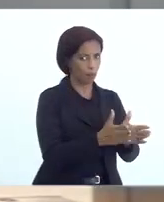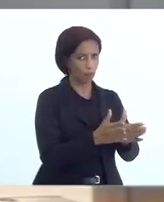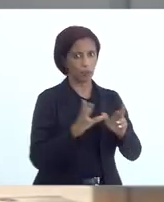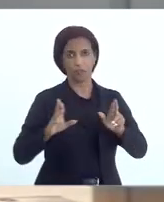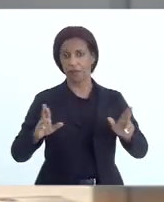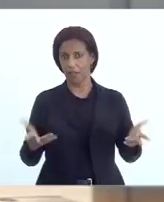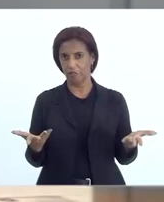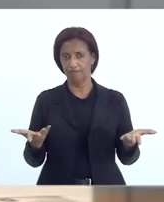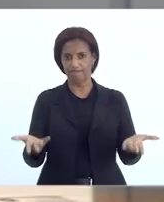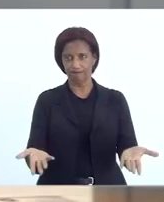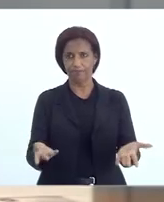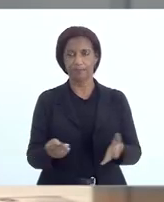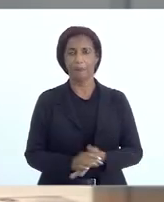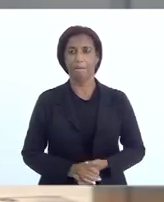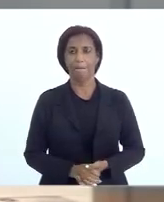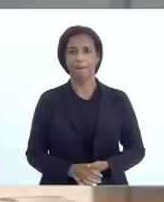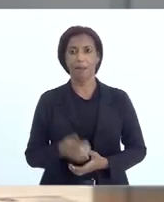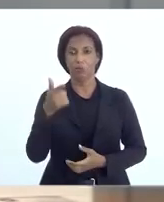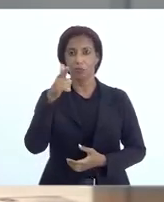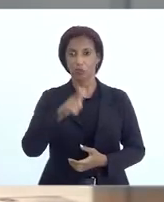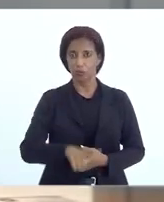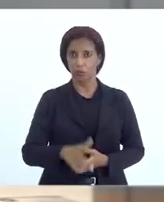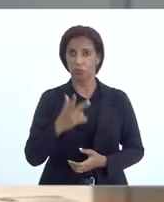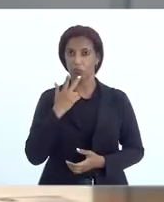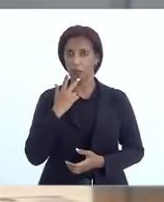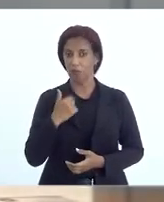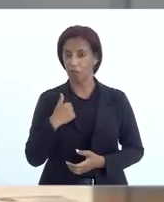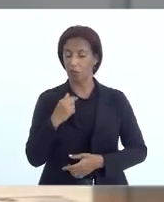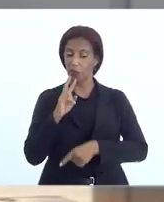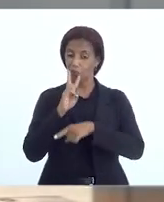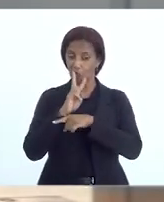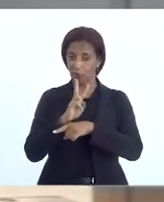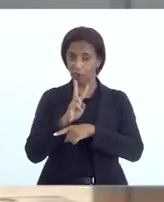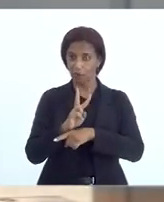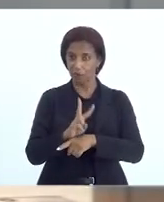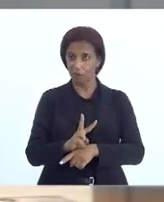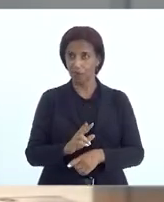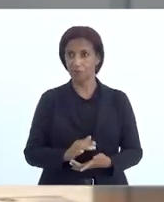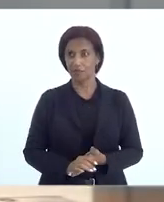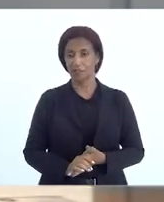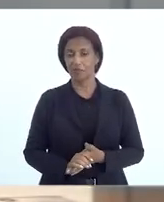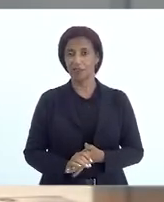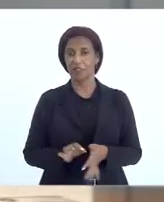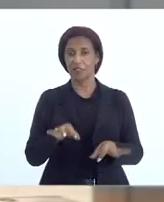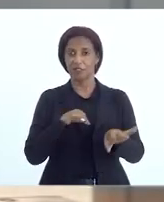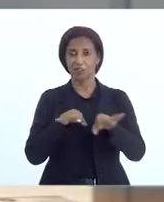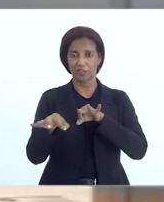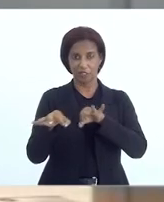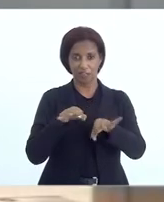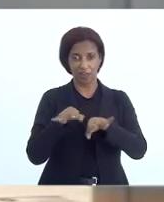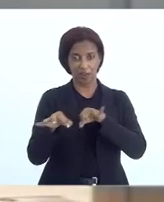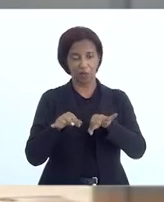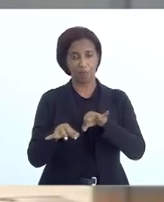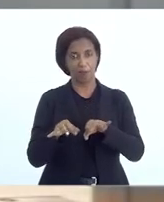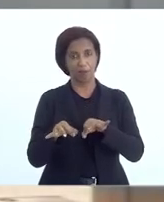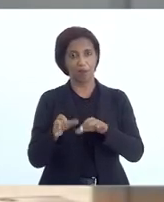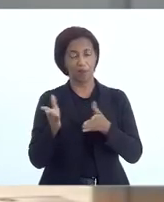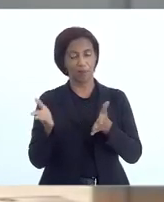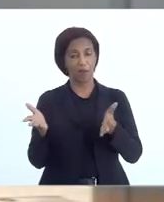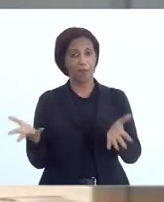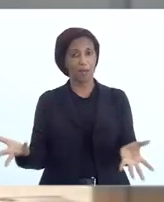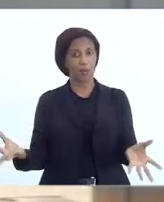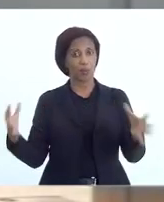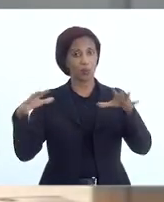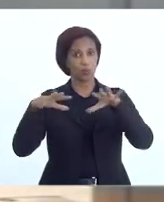dicas pra outro então sim mais uma vez dizendo eu sou defensor de arrumarmos uma brecha legal para